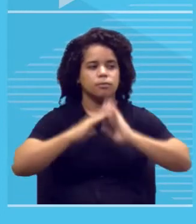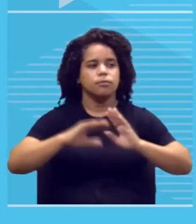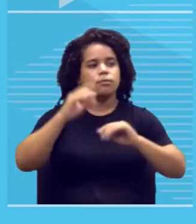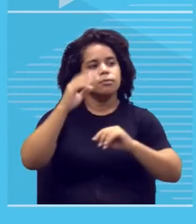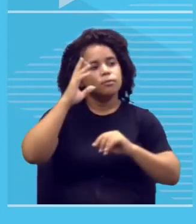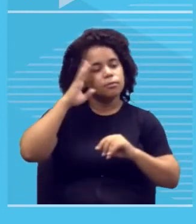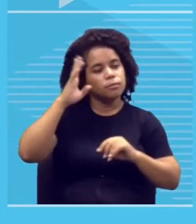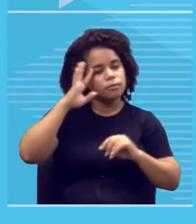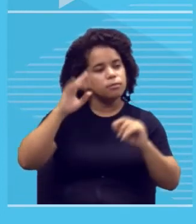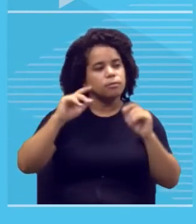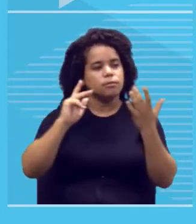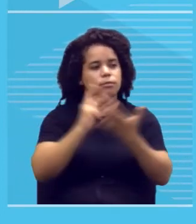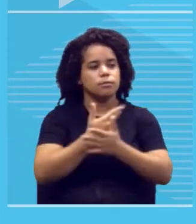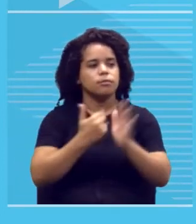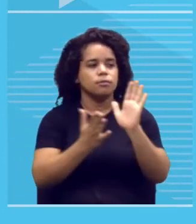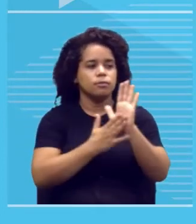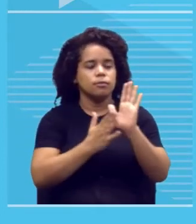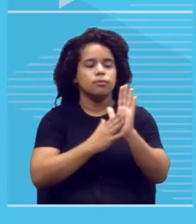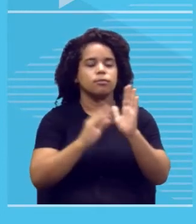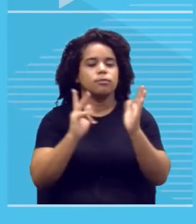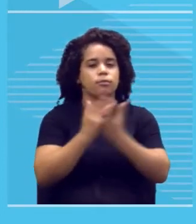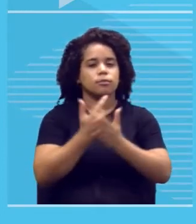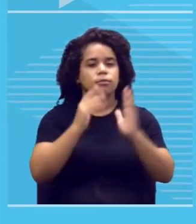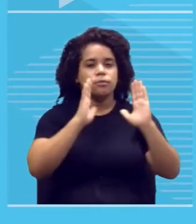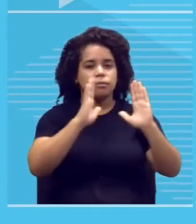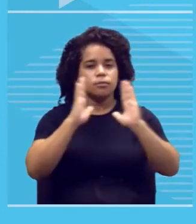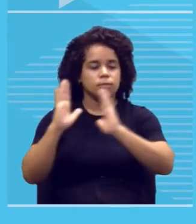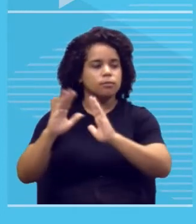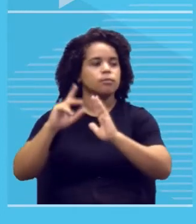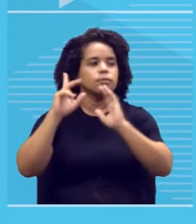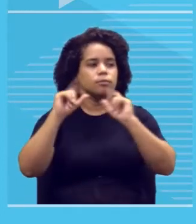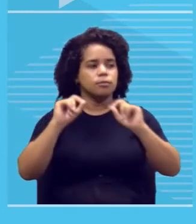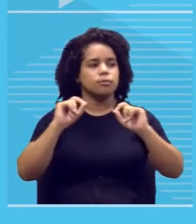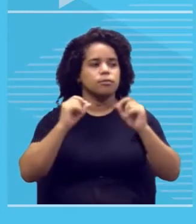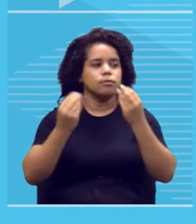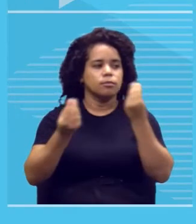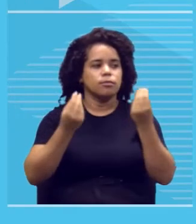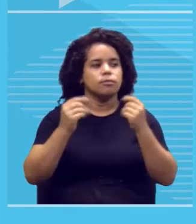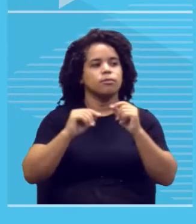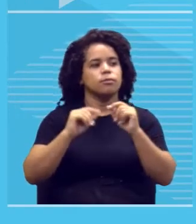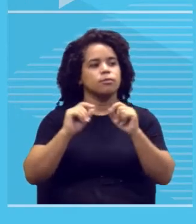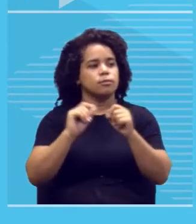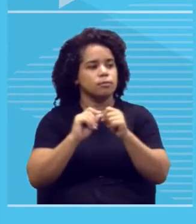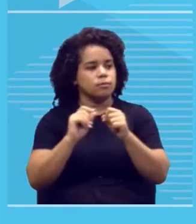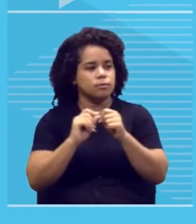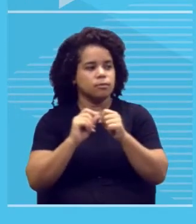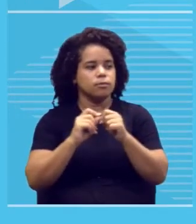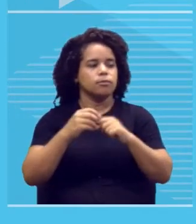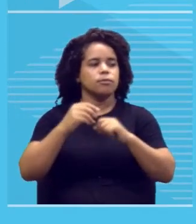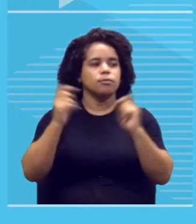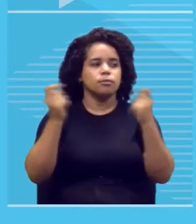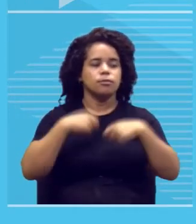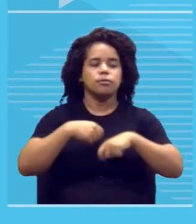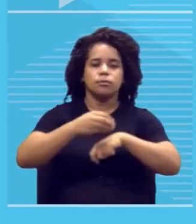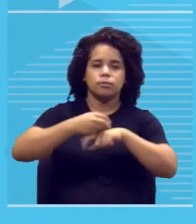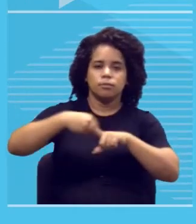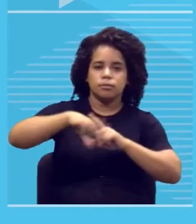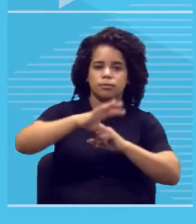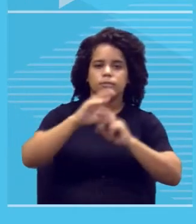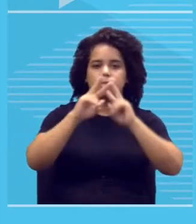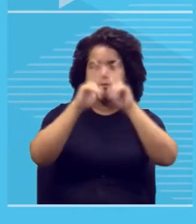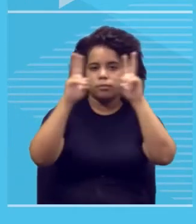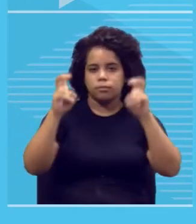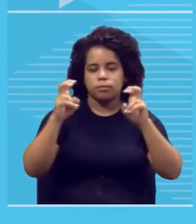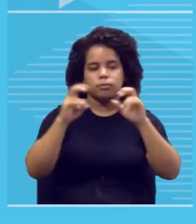cena essa era a maneira de trabalhar e de passar sua mensagem né do Bertoldo brecha bom